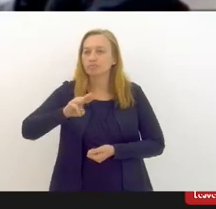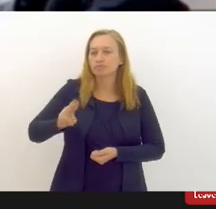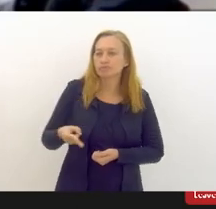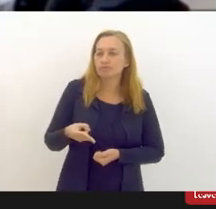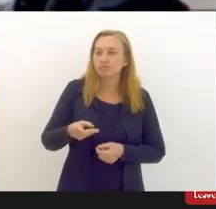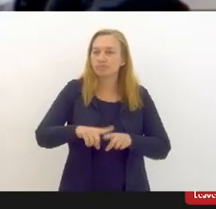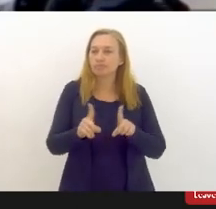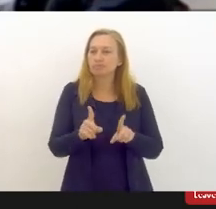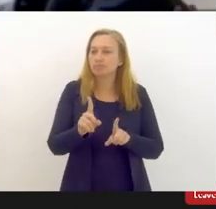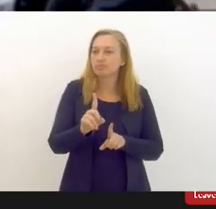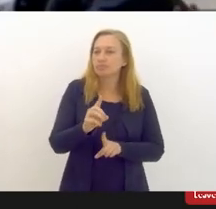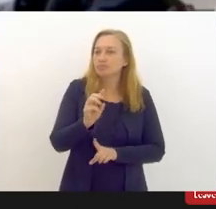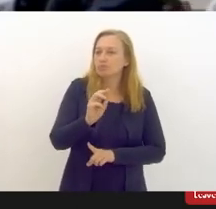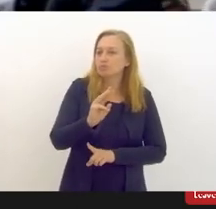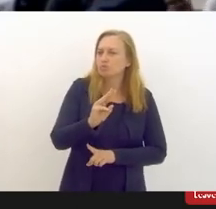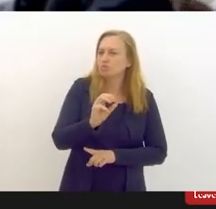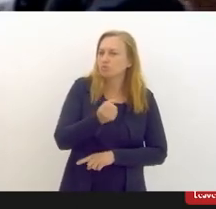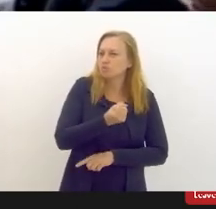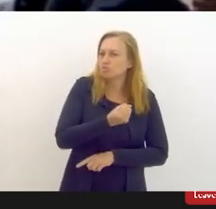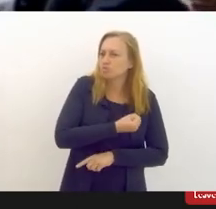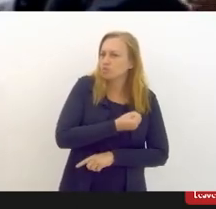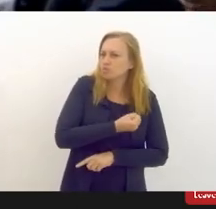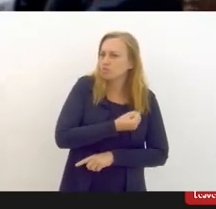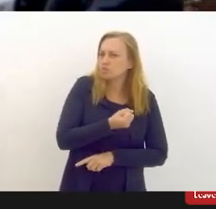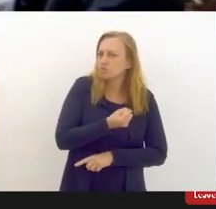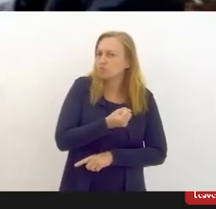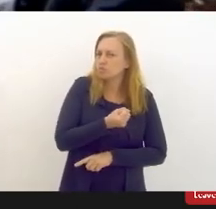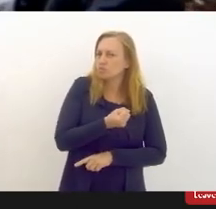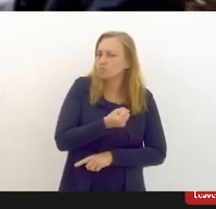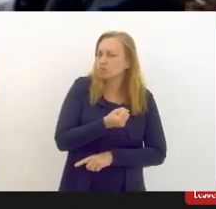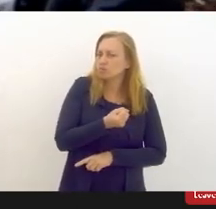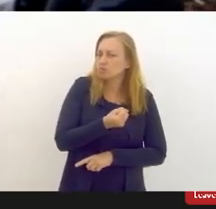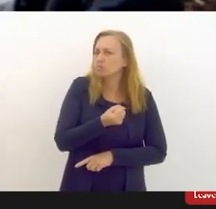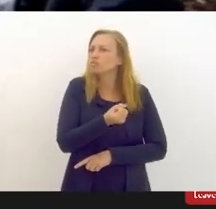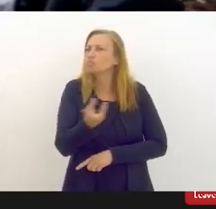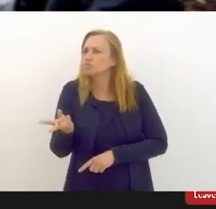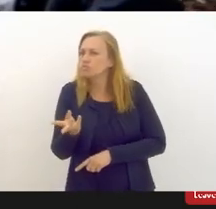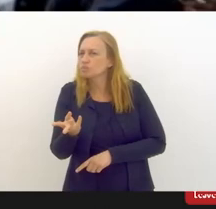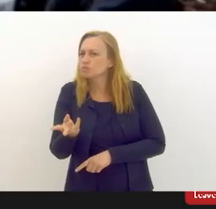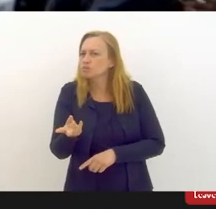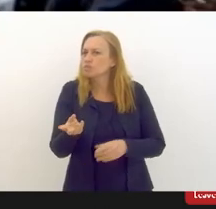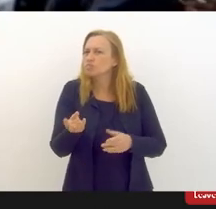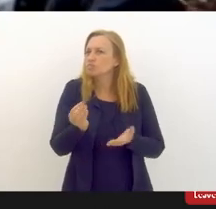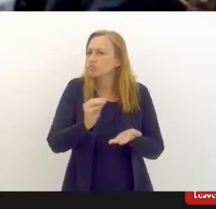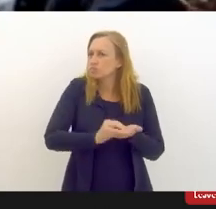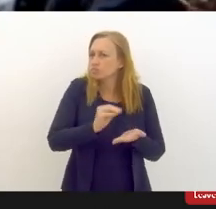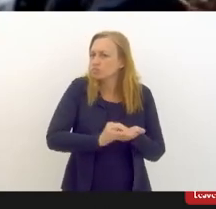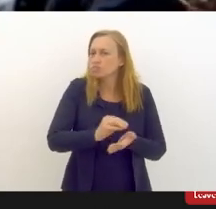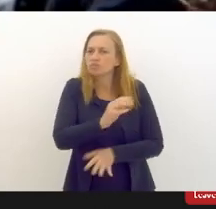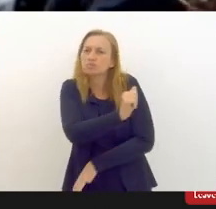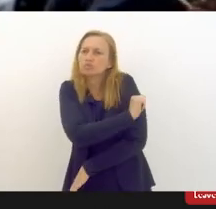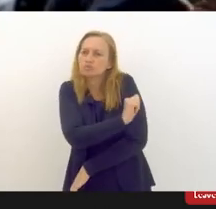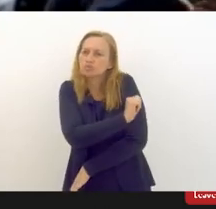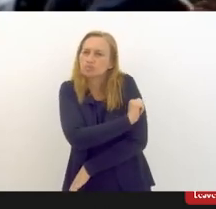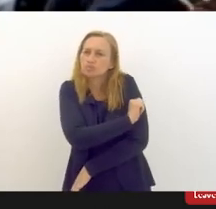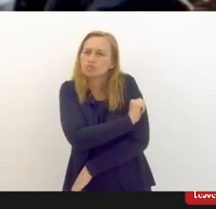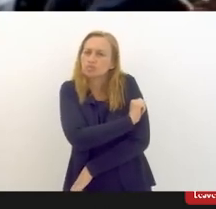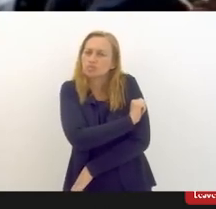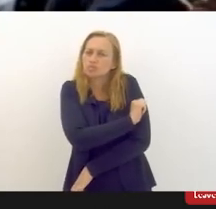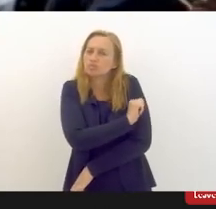esse número, nós não, esse quantitativo não está desassistido, ou seja, os alunos eles não estão